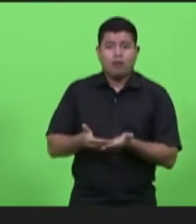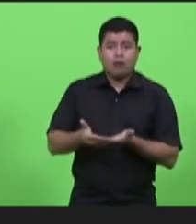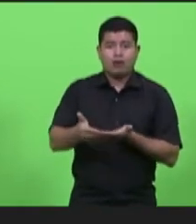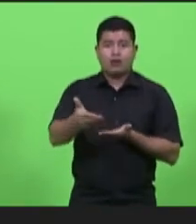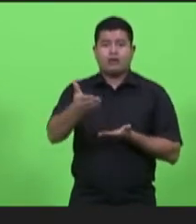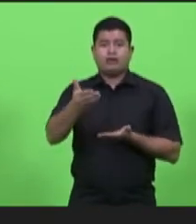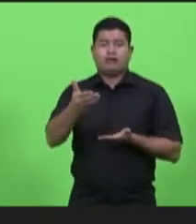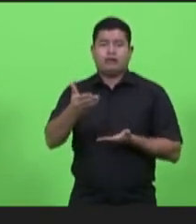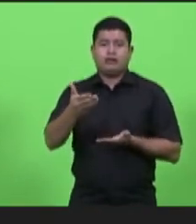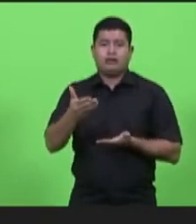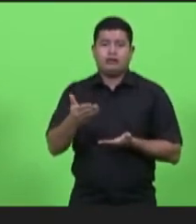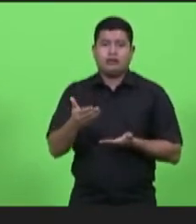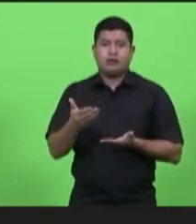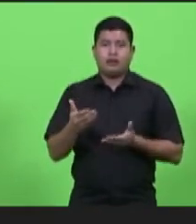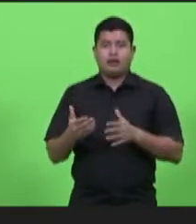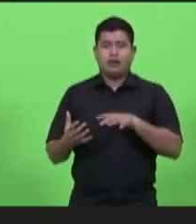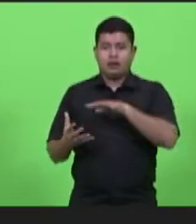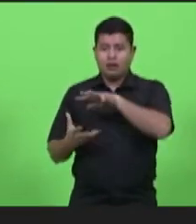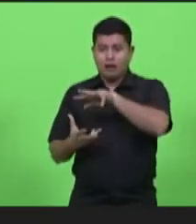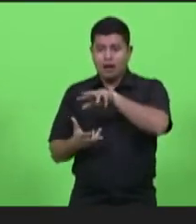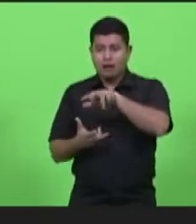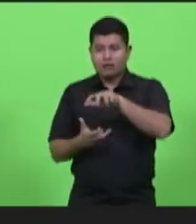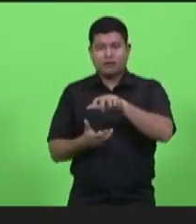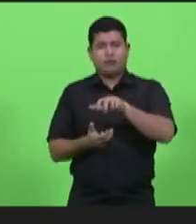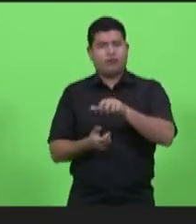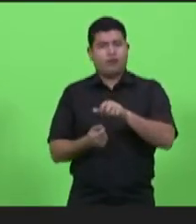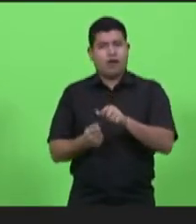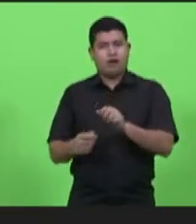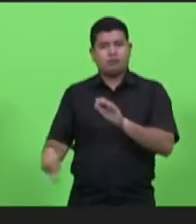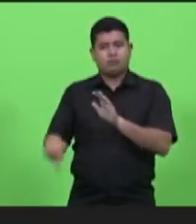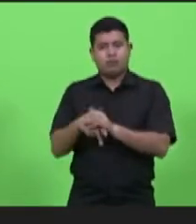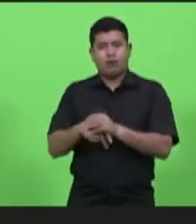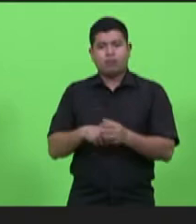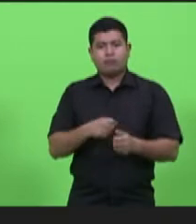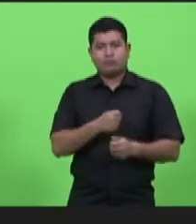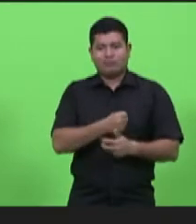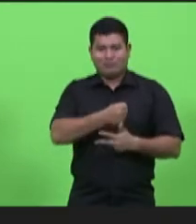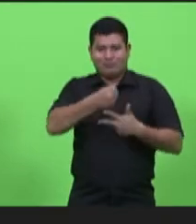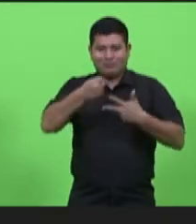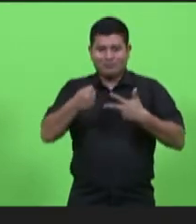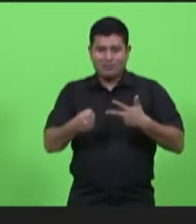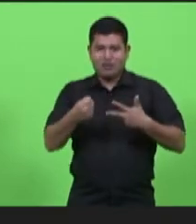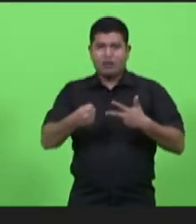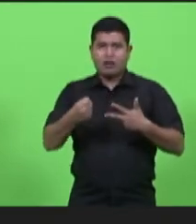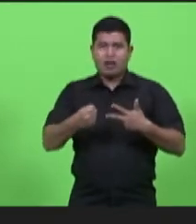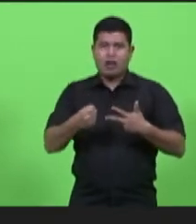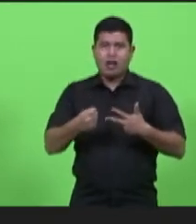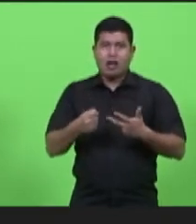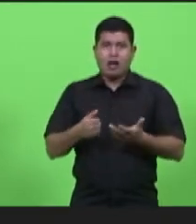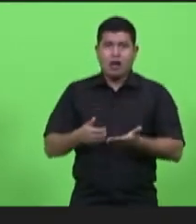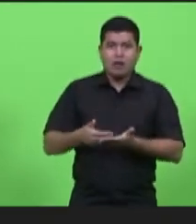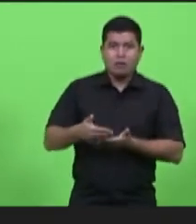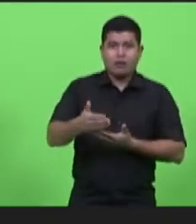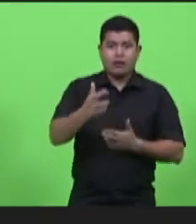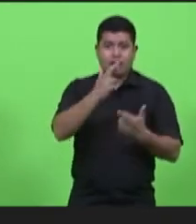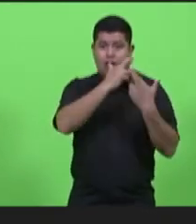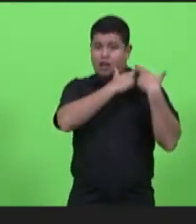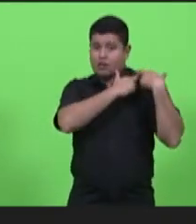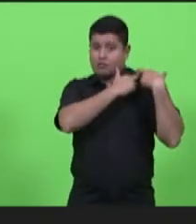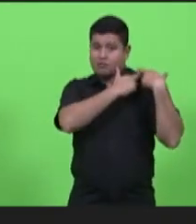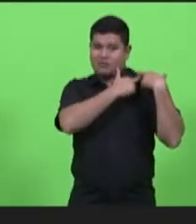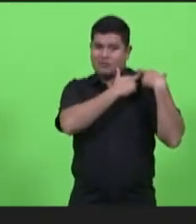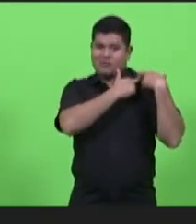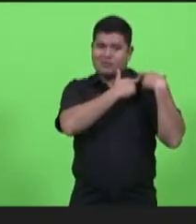sair da esfera coercitiva do governo para entrarmos na esfera da